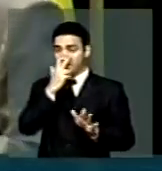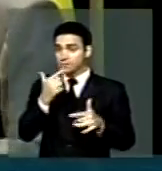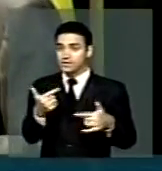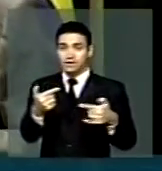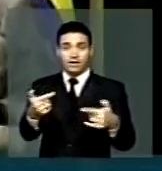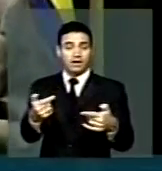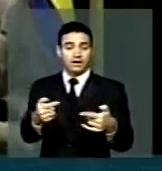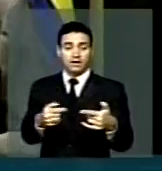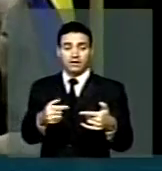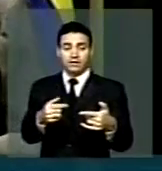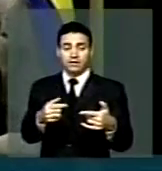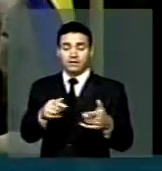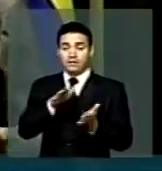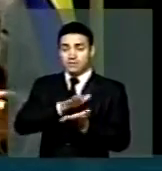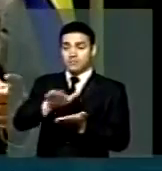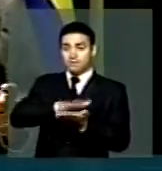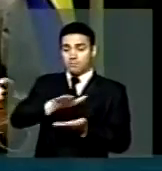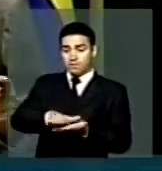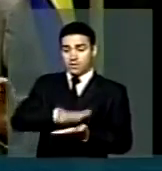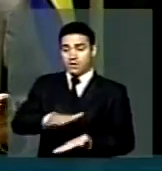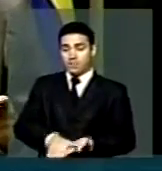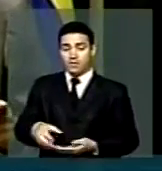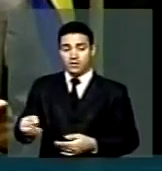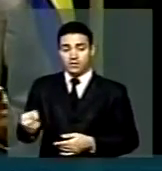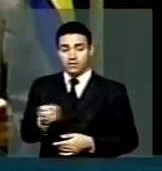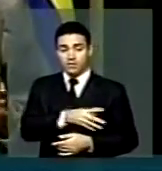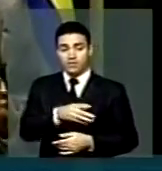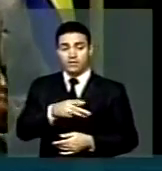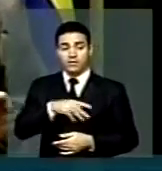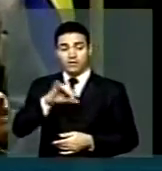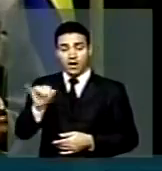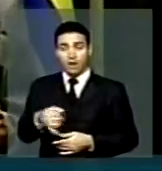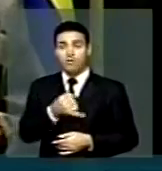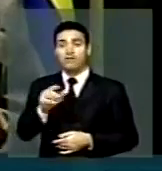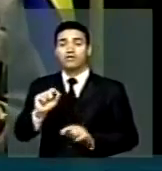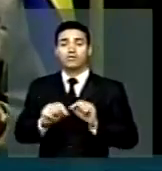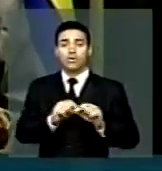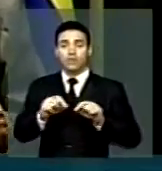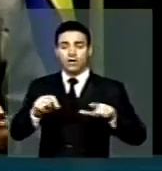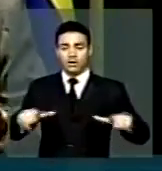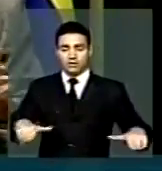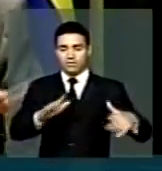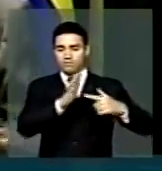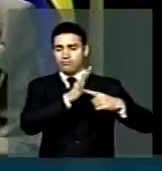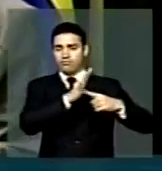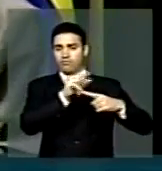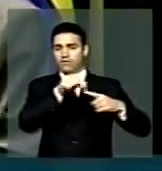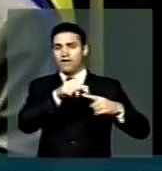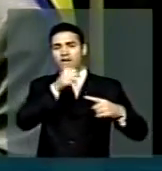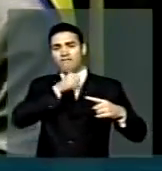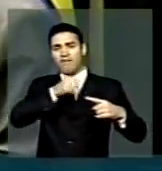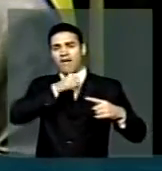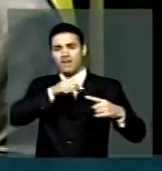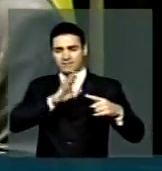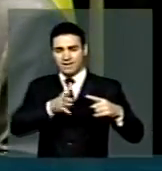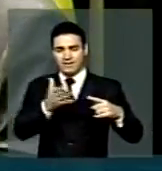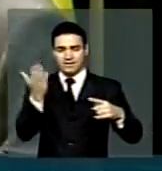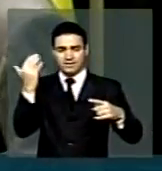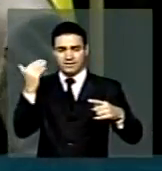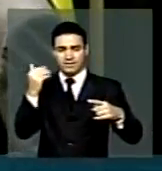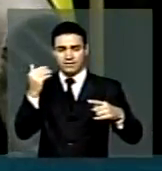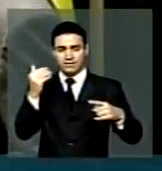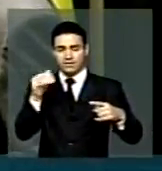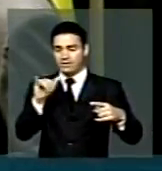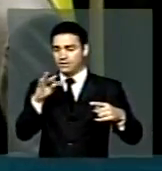A feitura das novas moedas foi feita aproveitando as chapas antigas, os peixes antigos, e o presidente Itamar